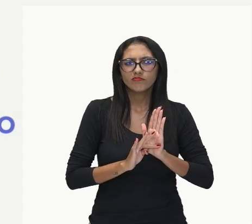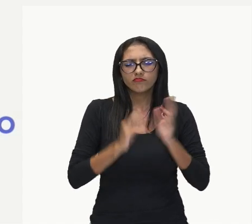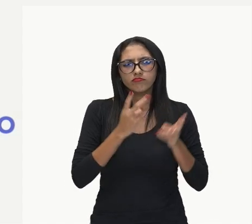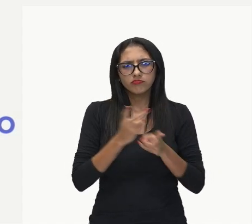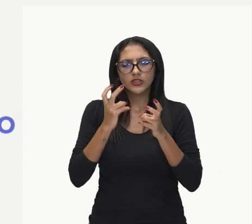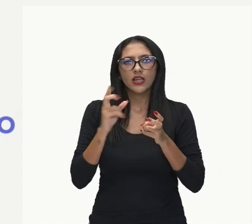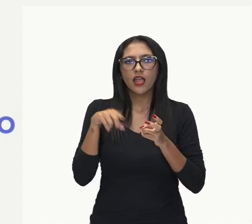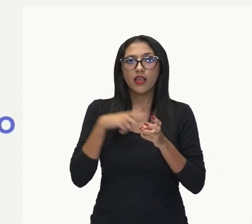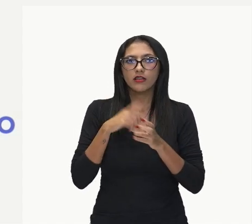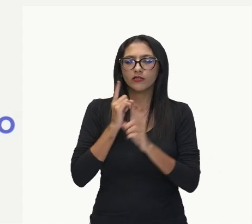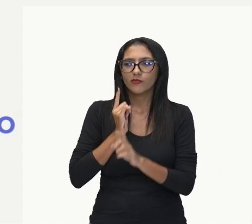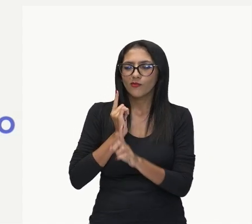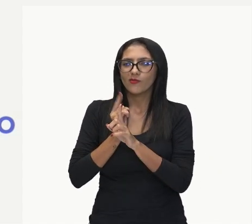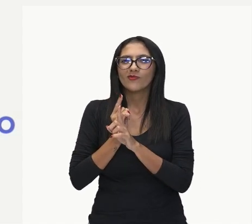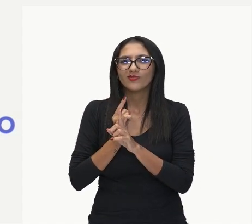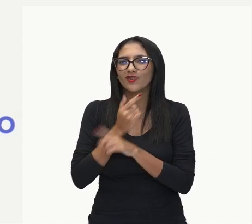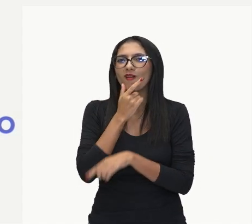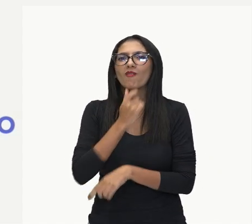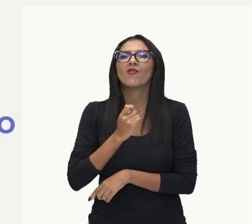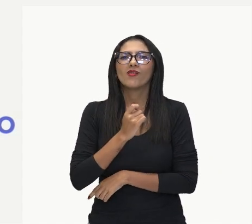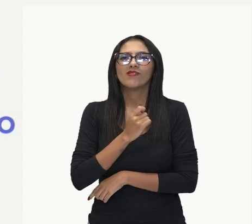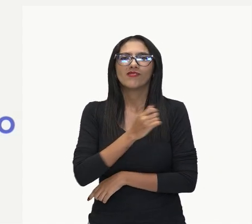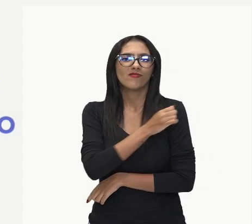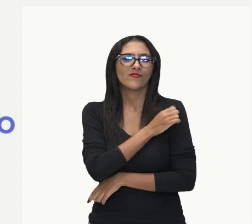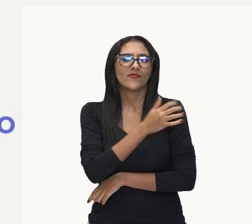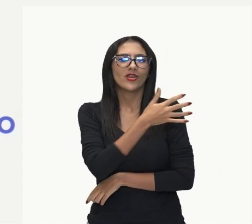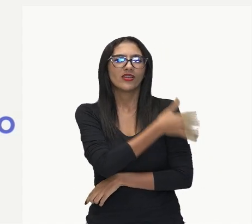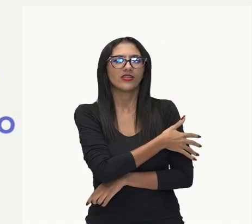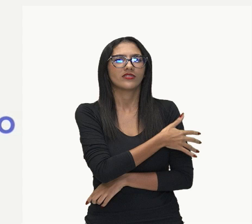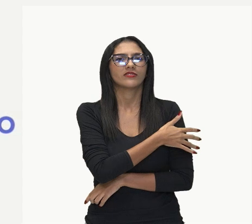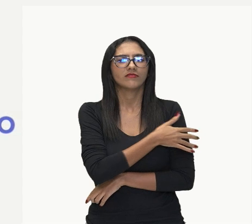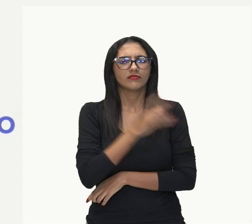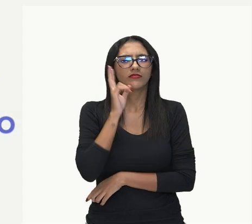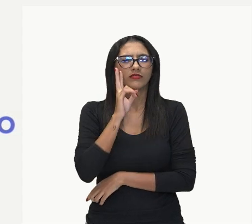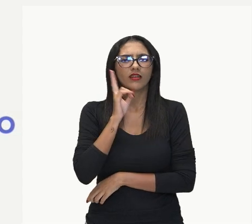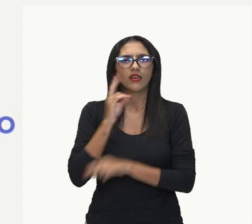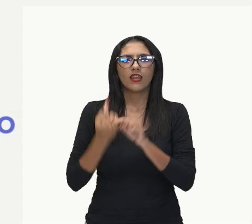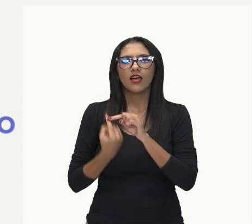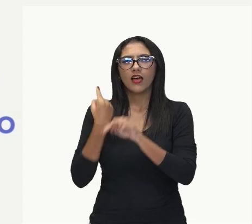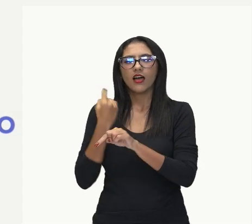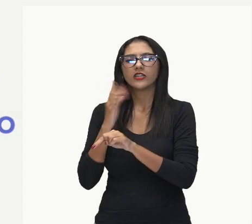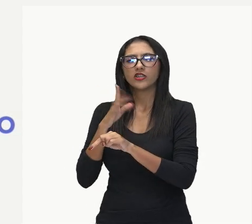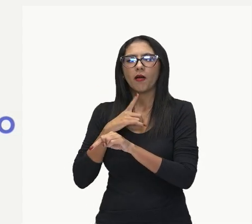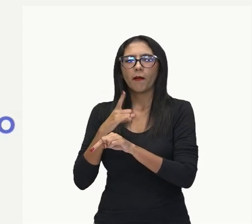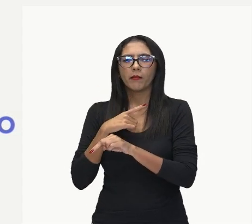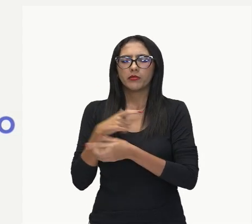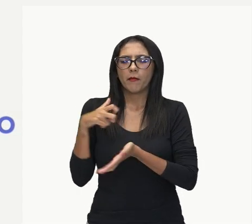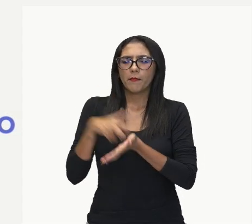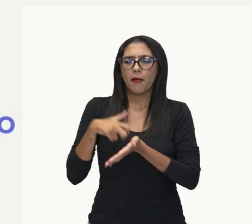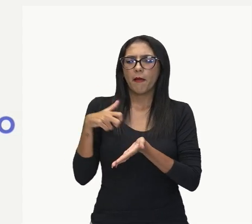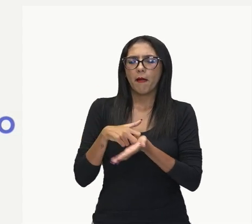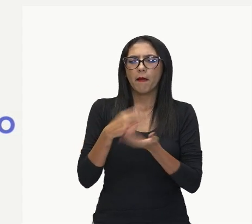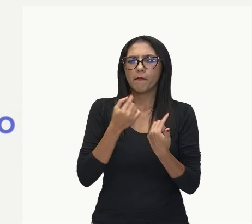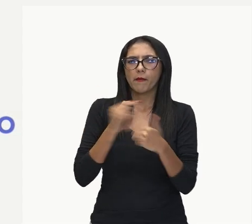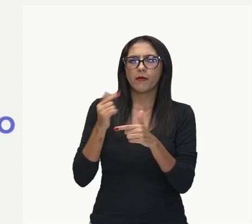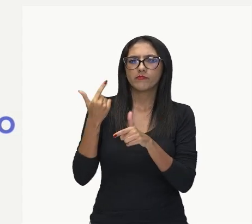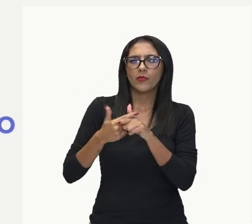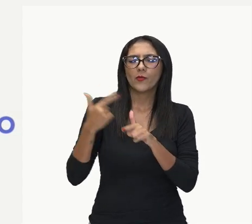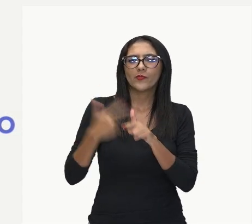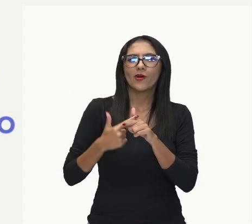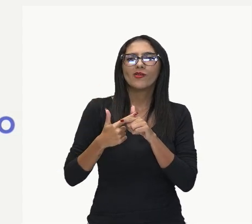depara com um soldado, certo? Aquele soldado que cometeu uma injustiça com ele, e observem que o narrador